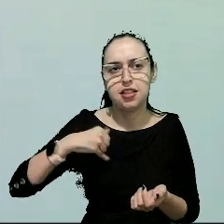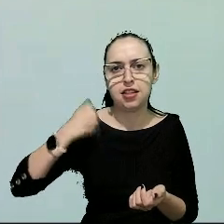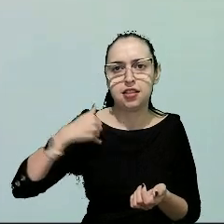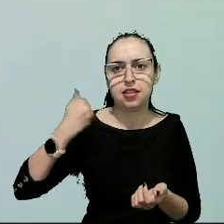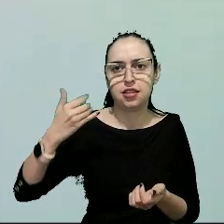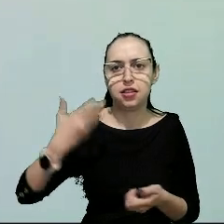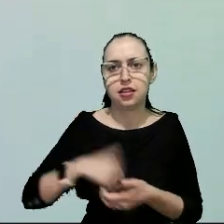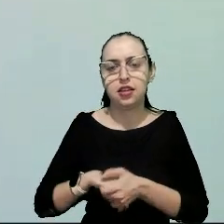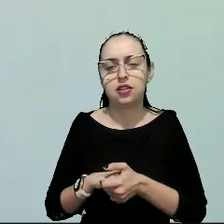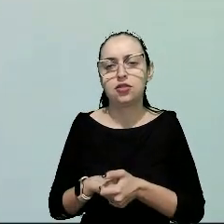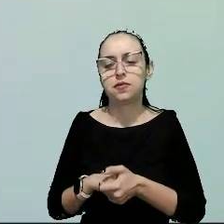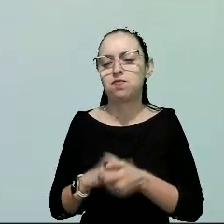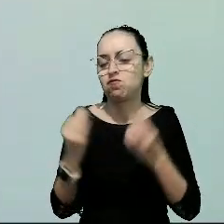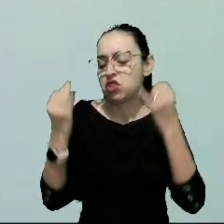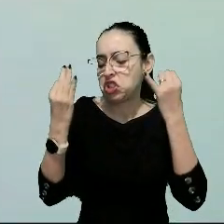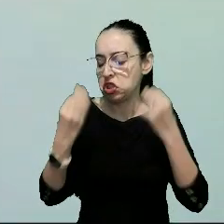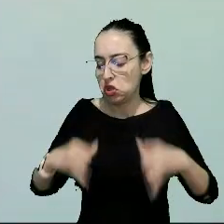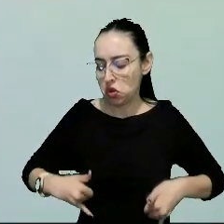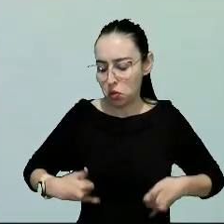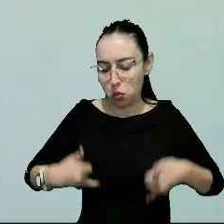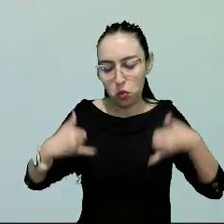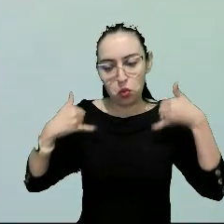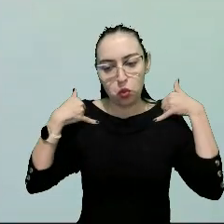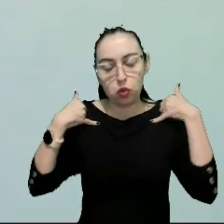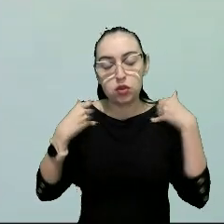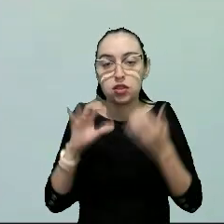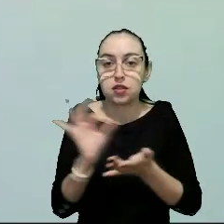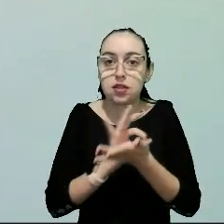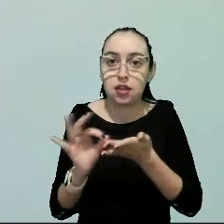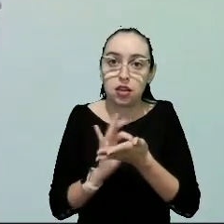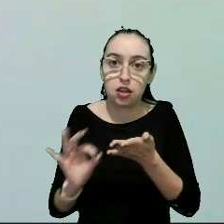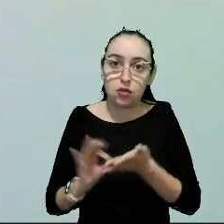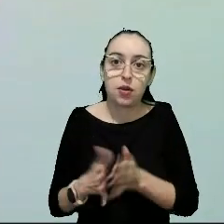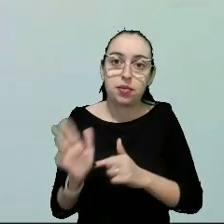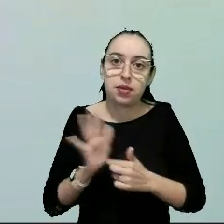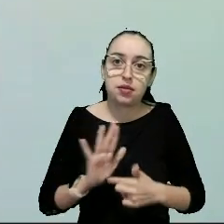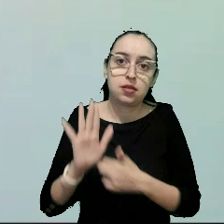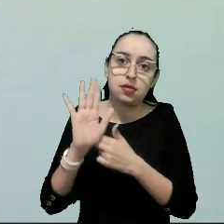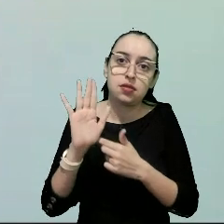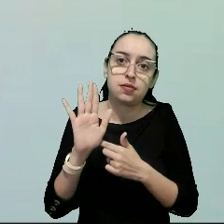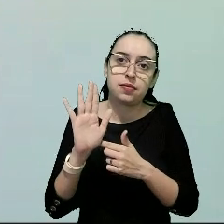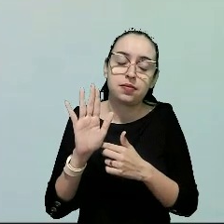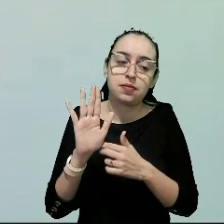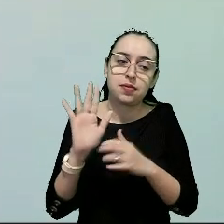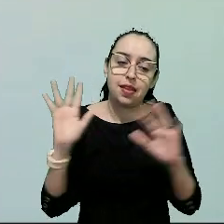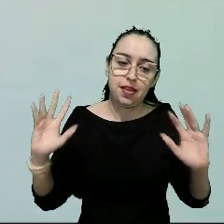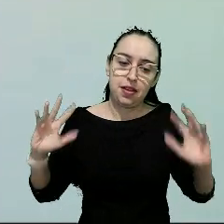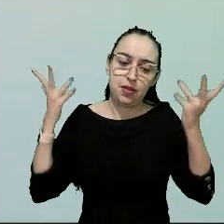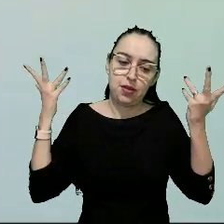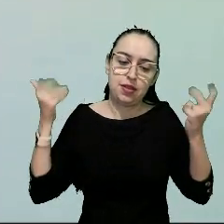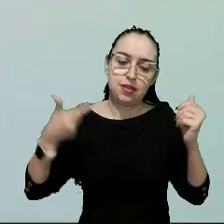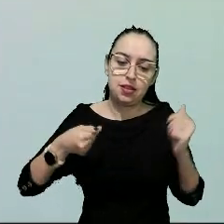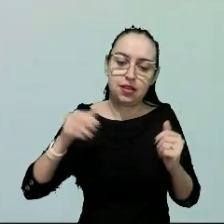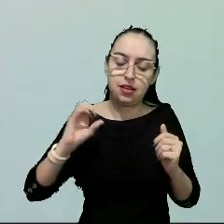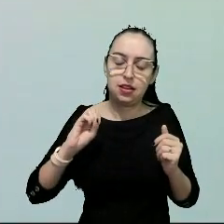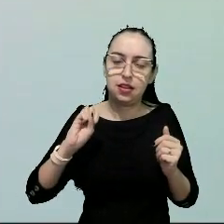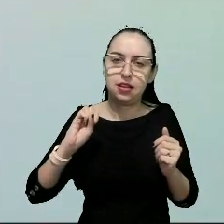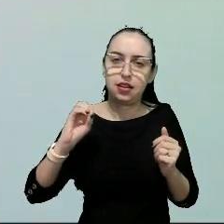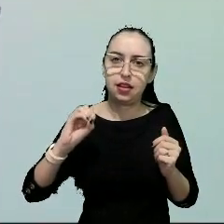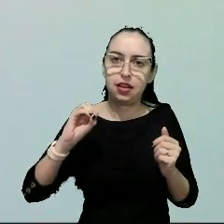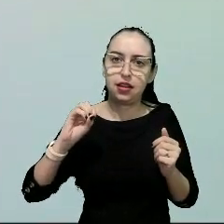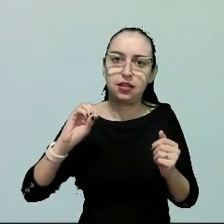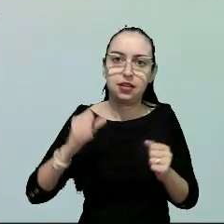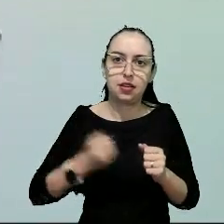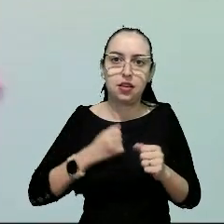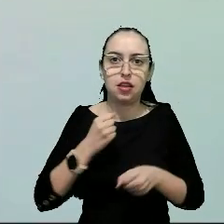de ter escrito a apresentação desse livro quando se comemorou 70 anos